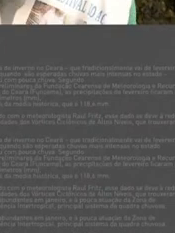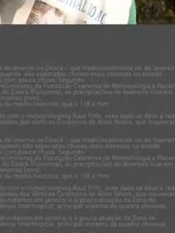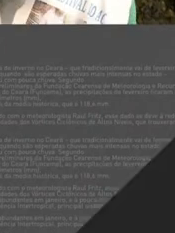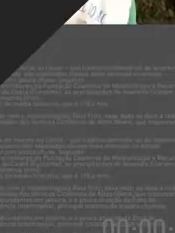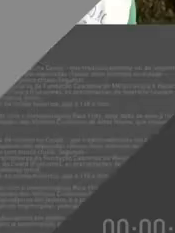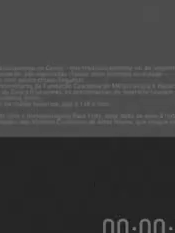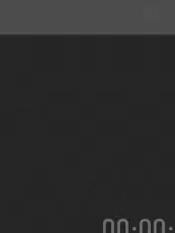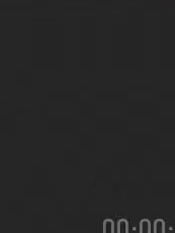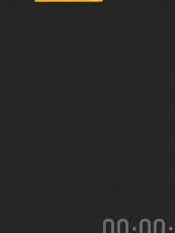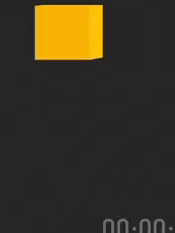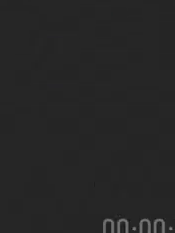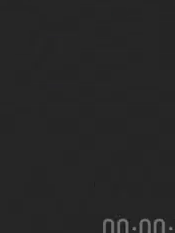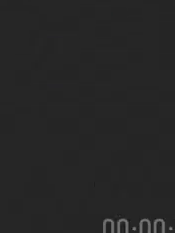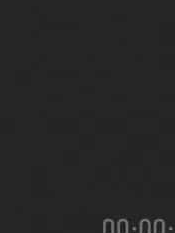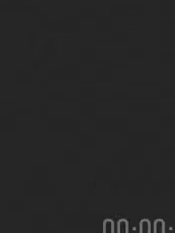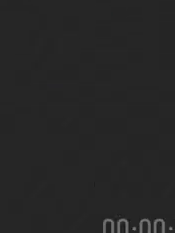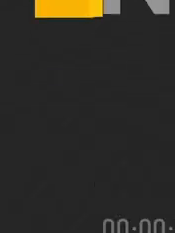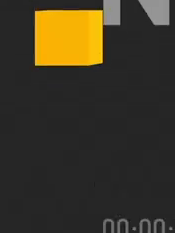ae